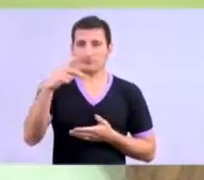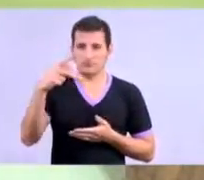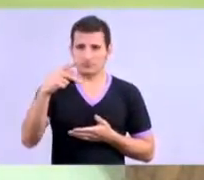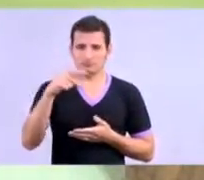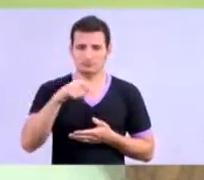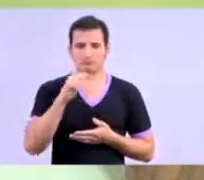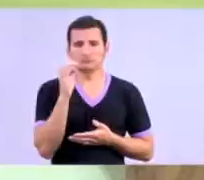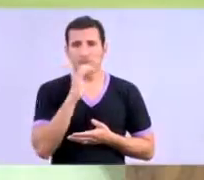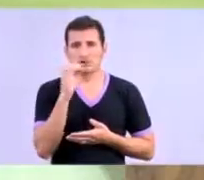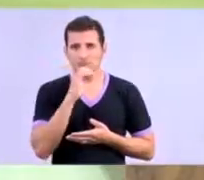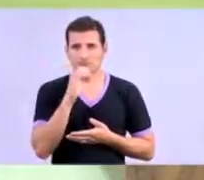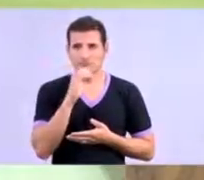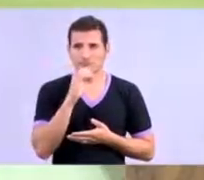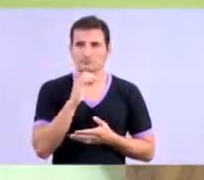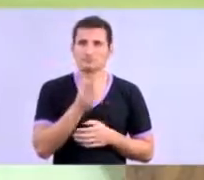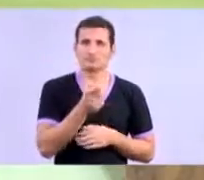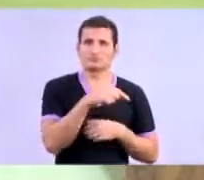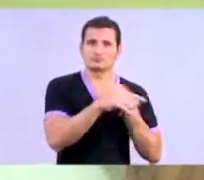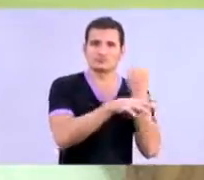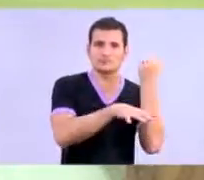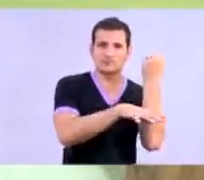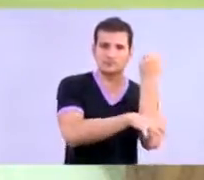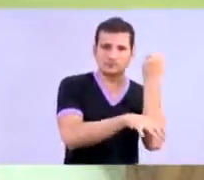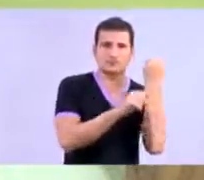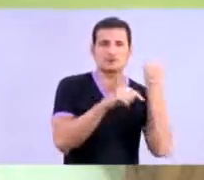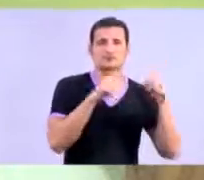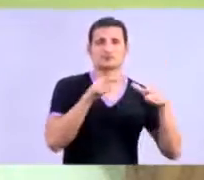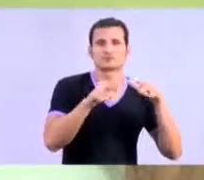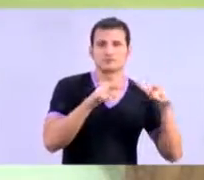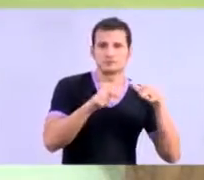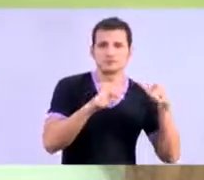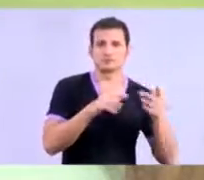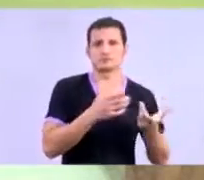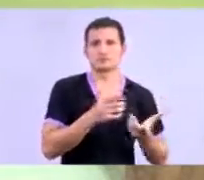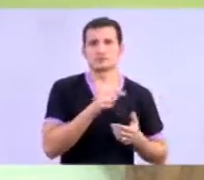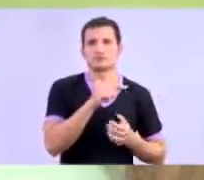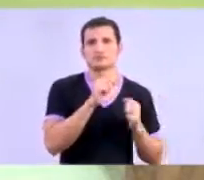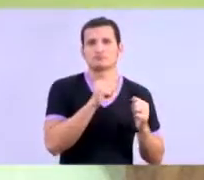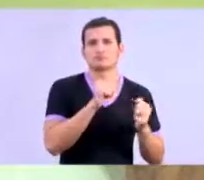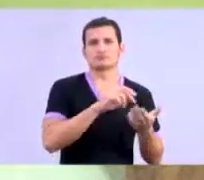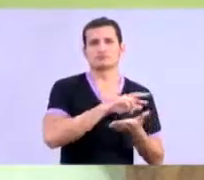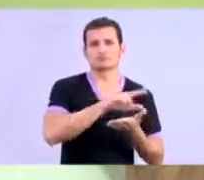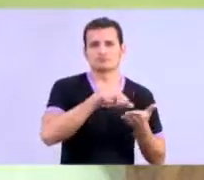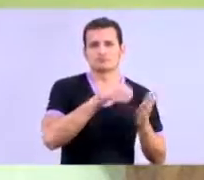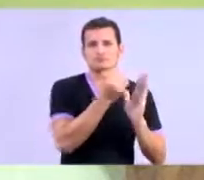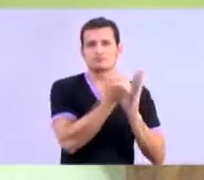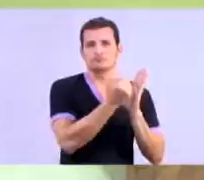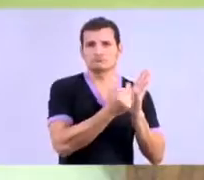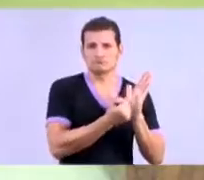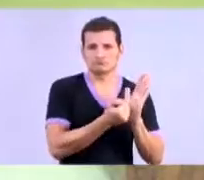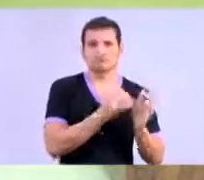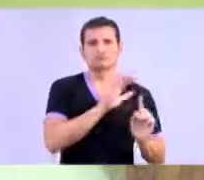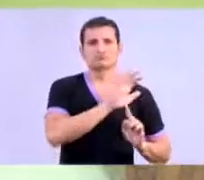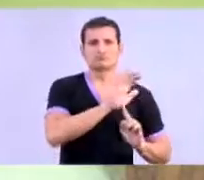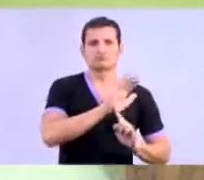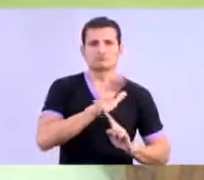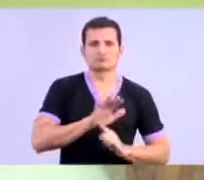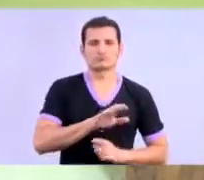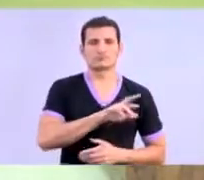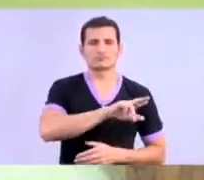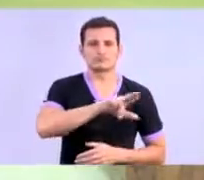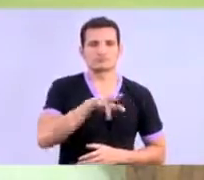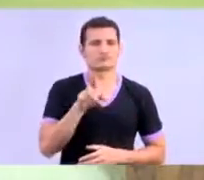muito rápido. E no servidor são os serviços, né? Ele pode rodar vários programas, atender a vários usuários ao mesmo